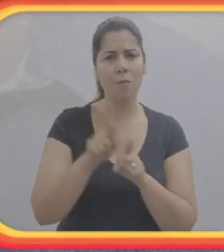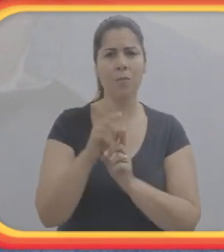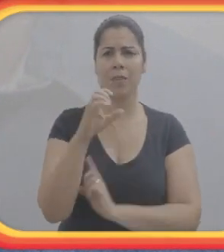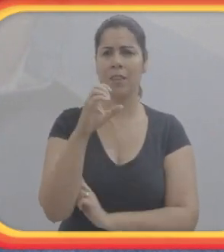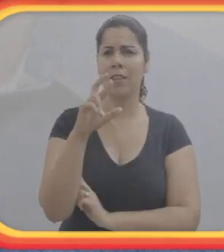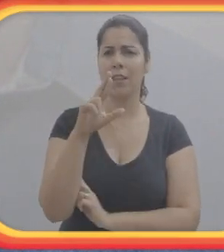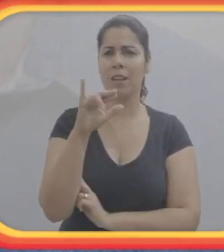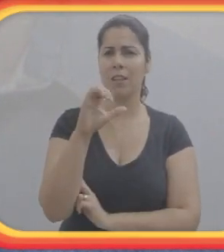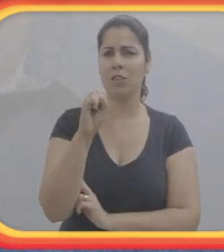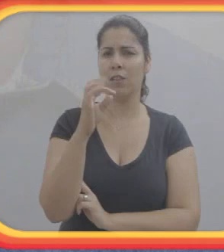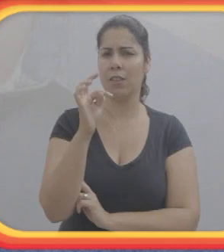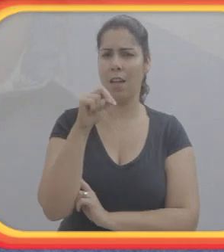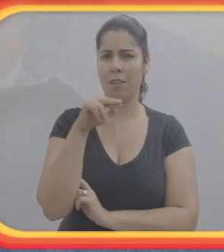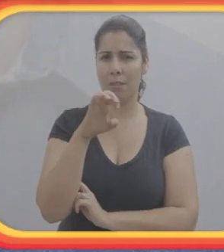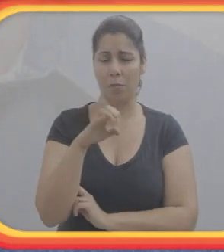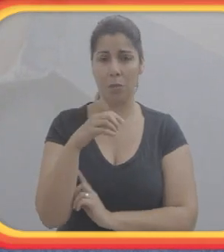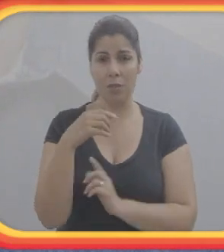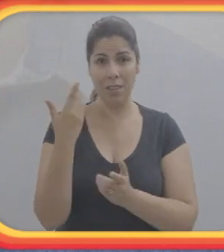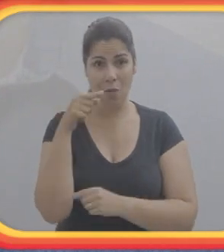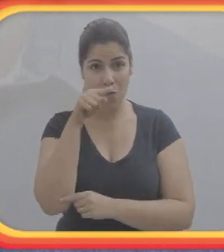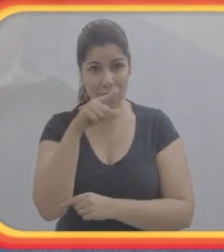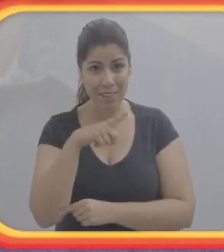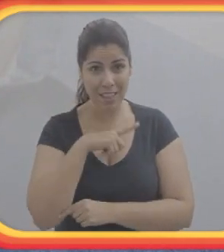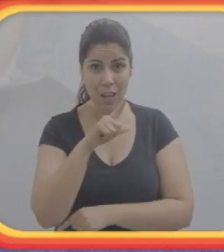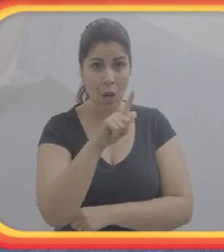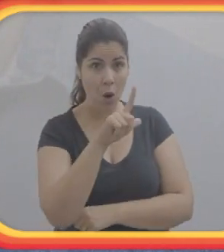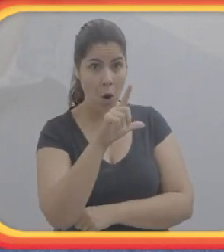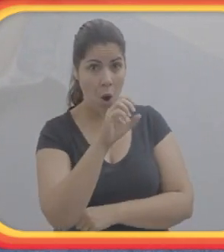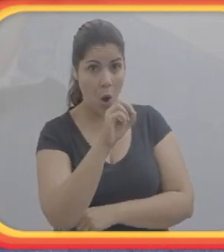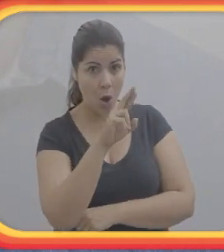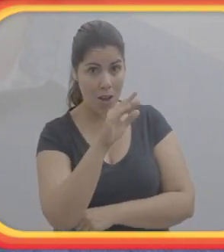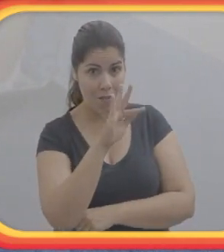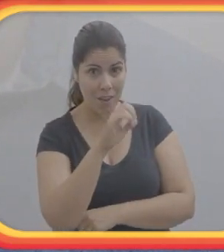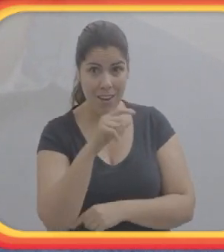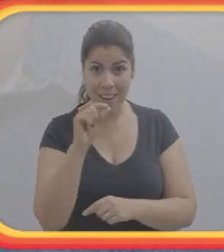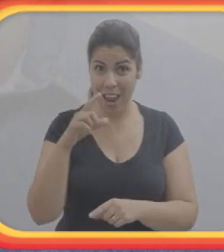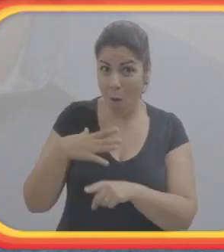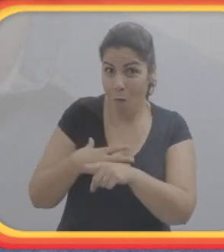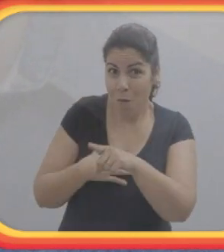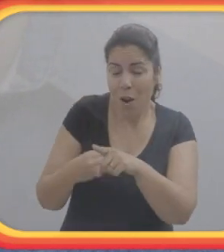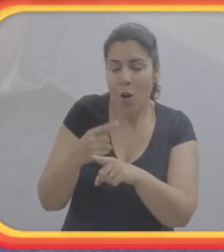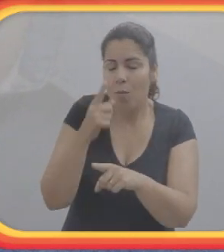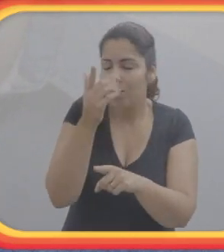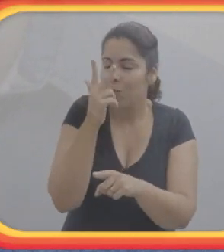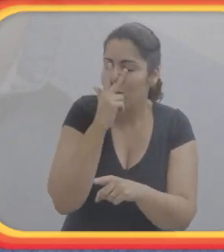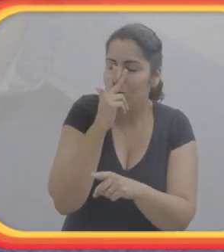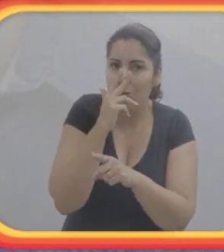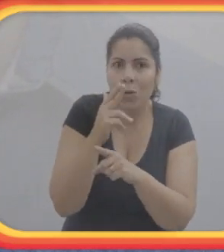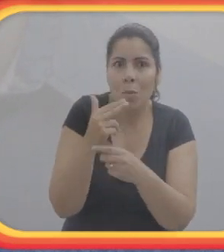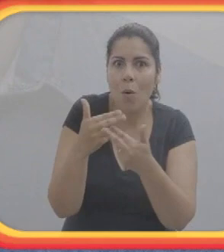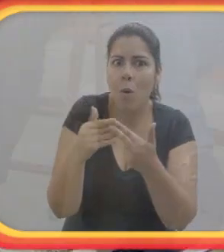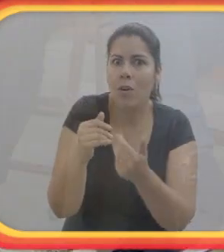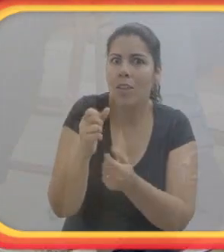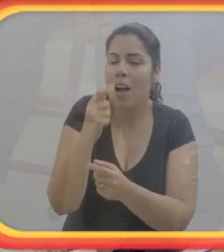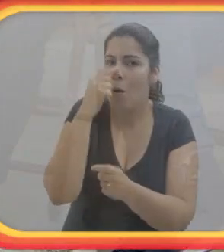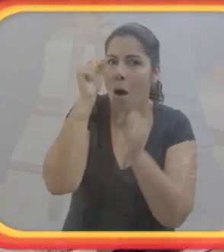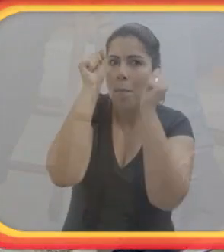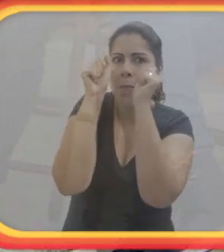daquelas coisas e nunca disse, porque você se confronta um pouco com a nossa formação, até um pouco cristã, de que você tem